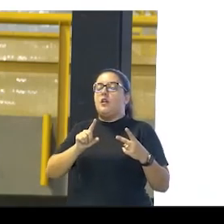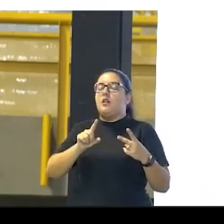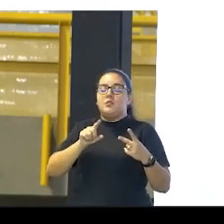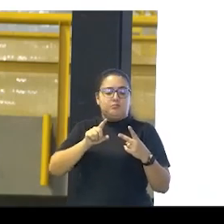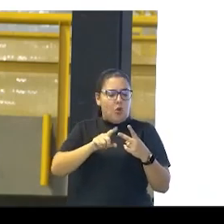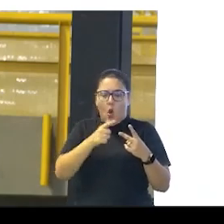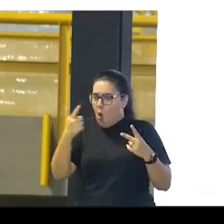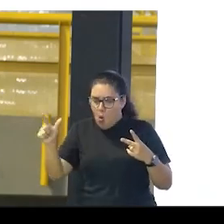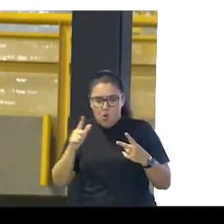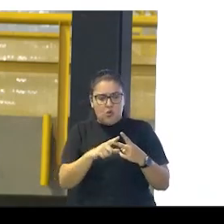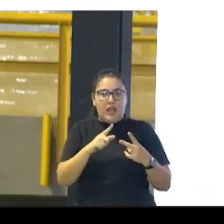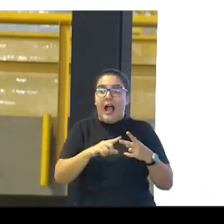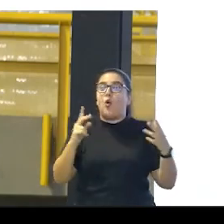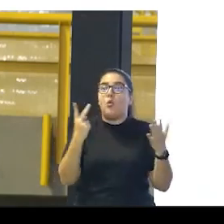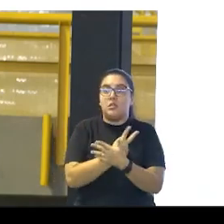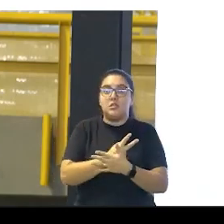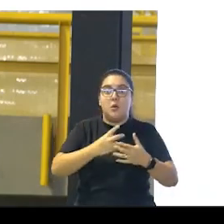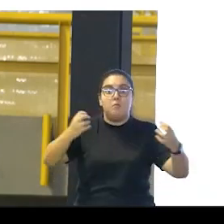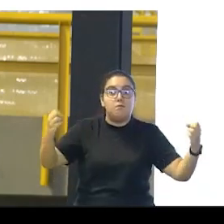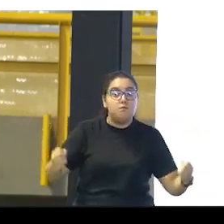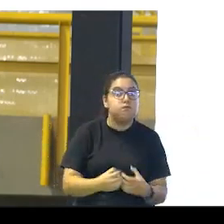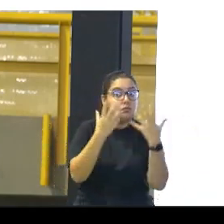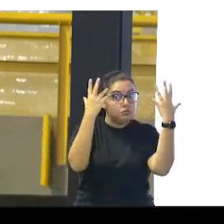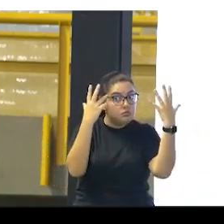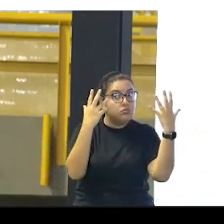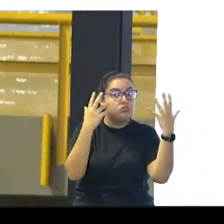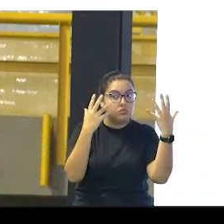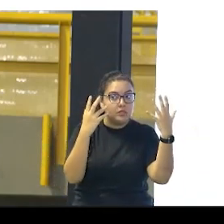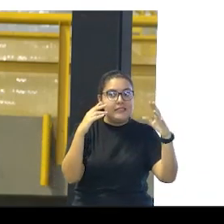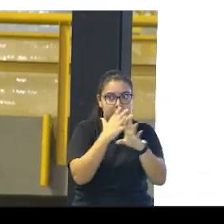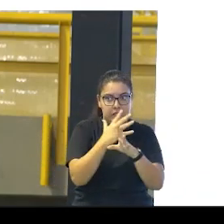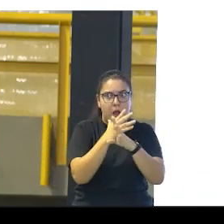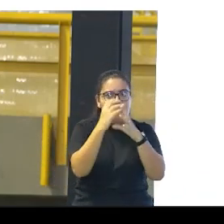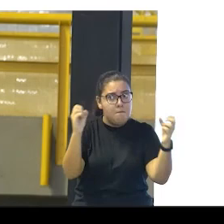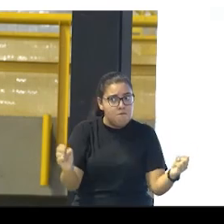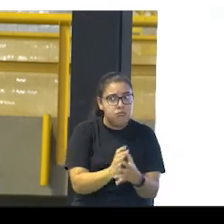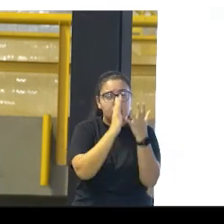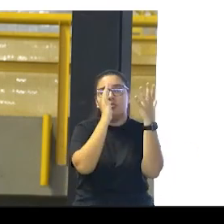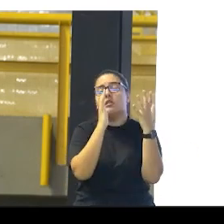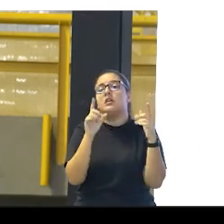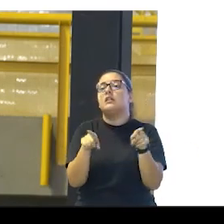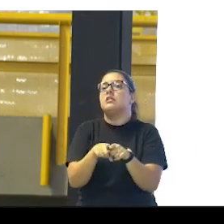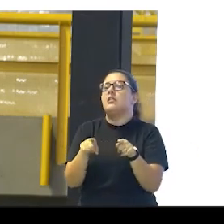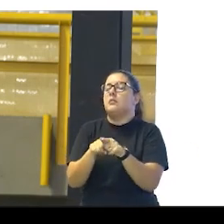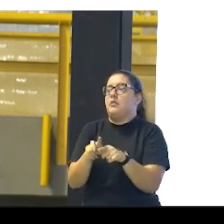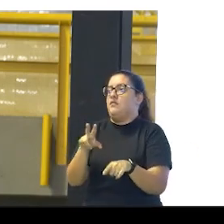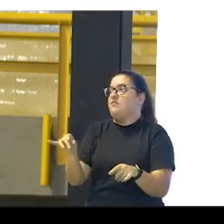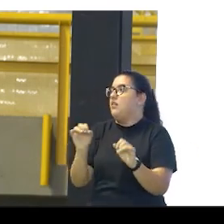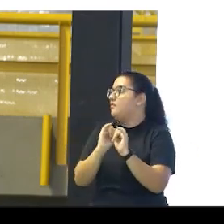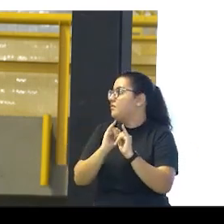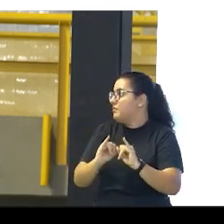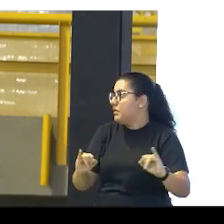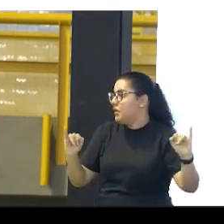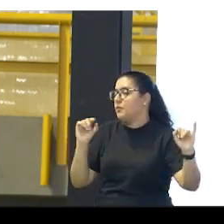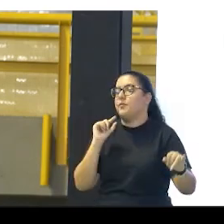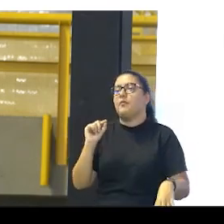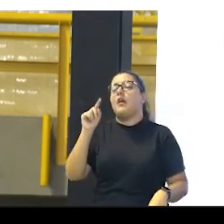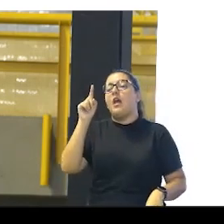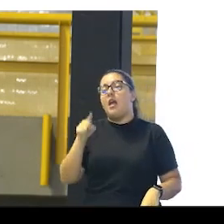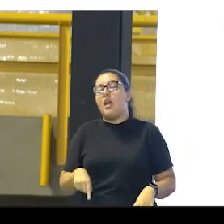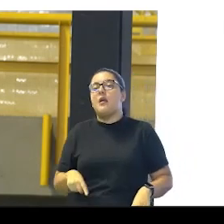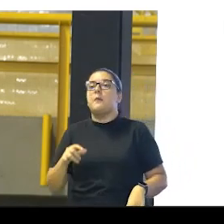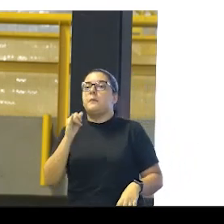isolados e que são, por mais estranho que eu vou falar, mas tem que ser falado,